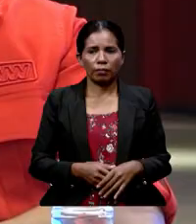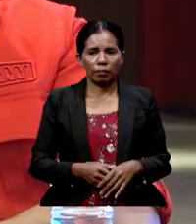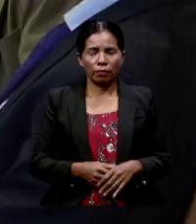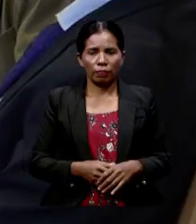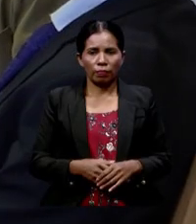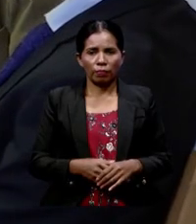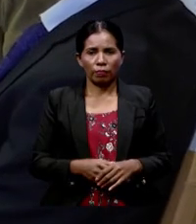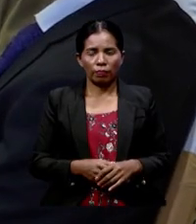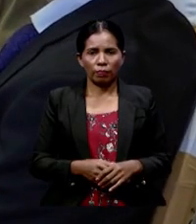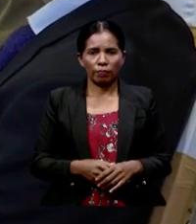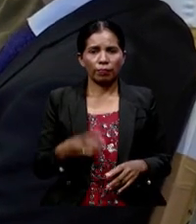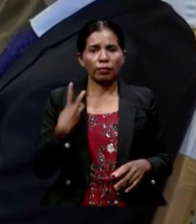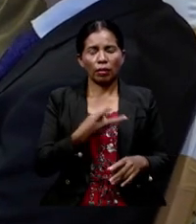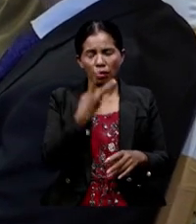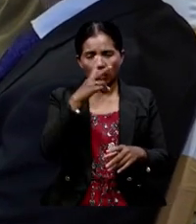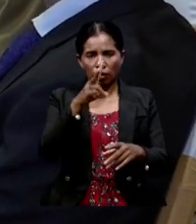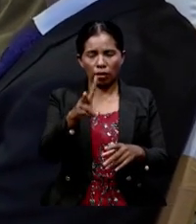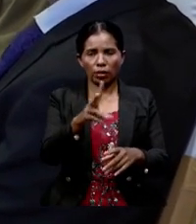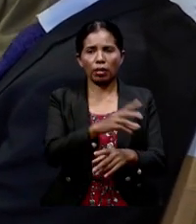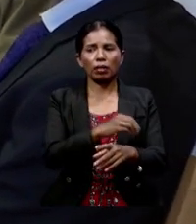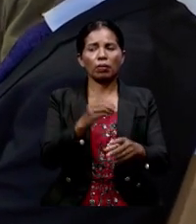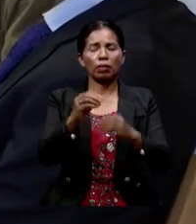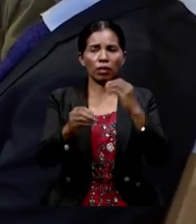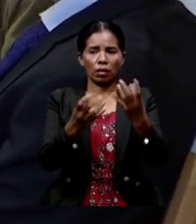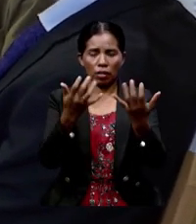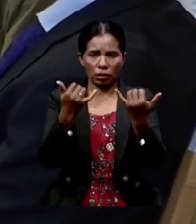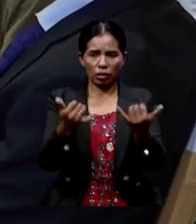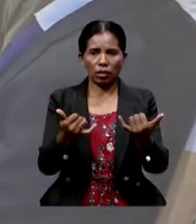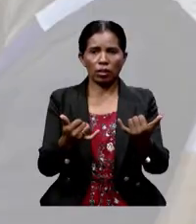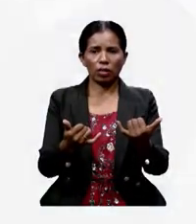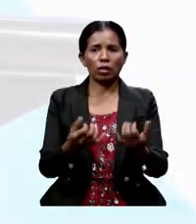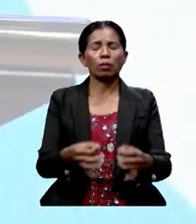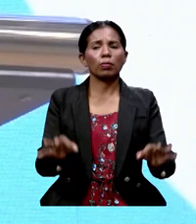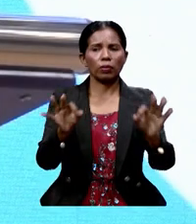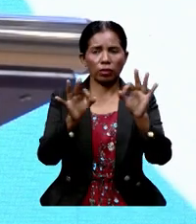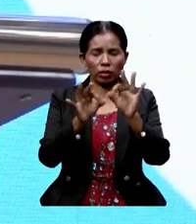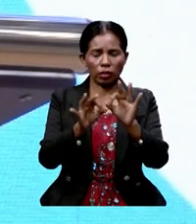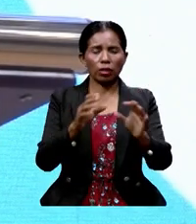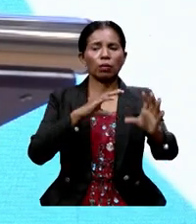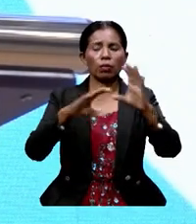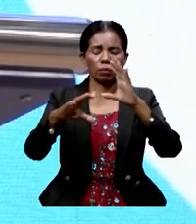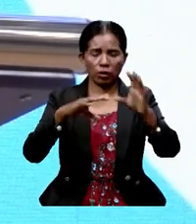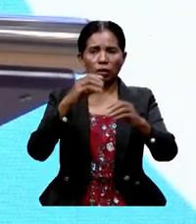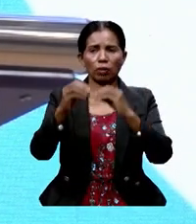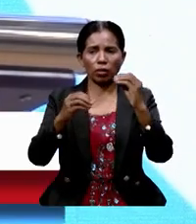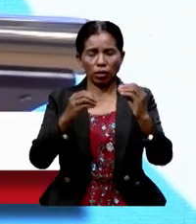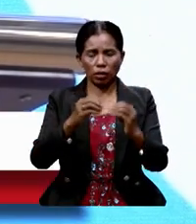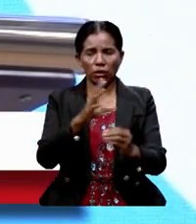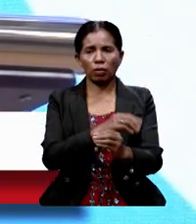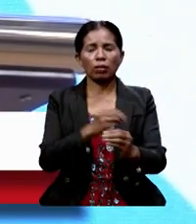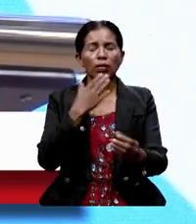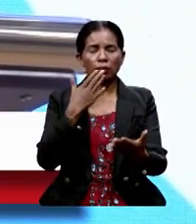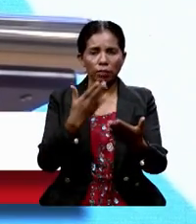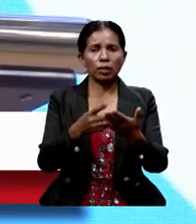A conscientização ambiental ganha agora maior importância do que nunca. Porque as zonas costeiras,